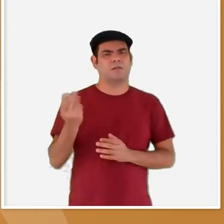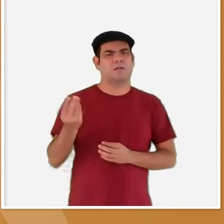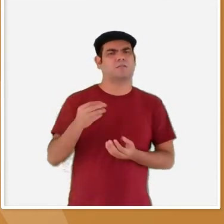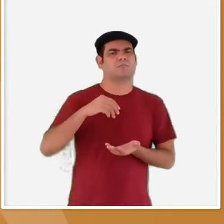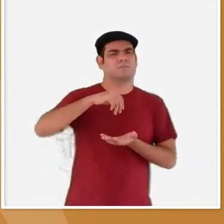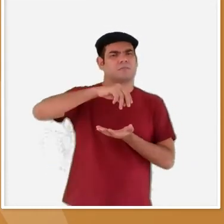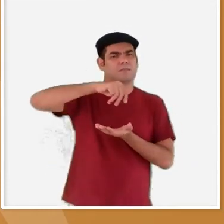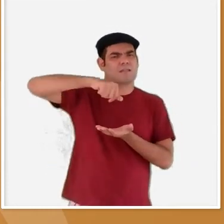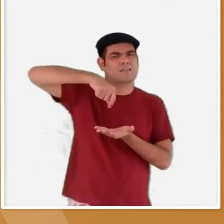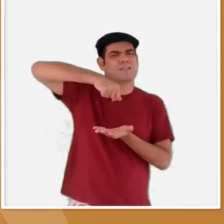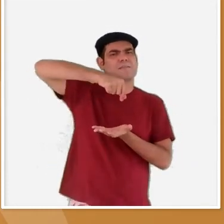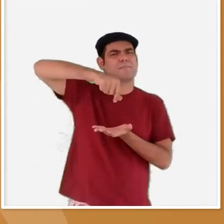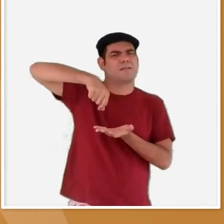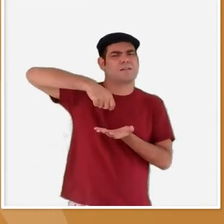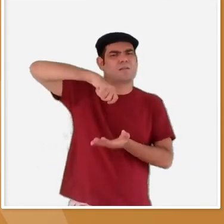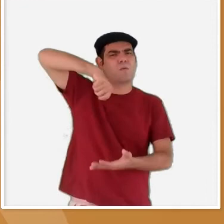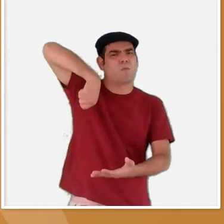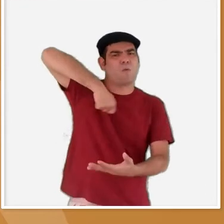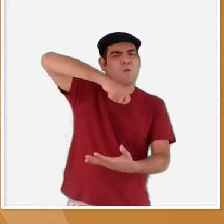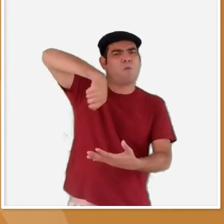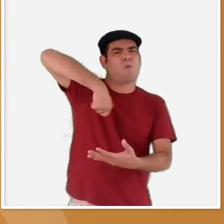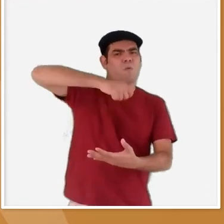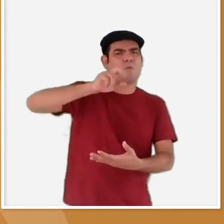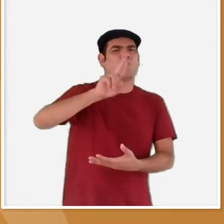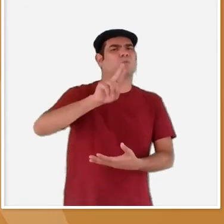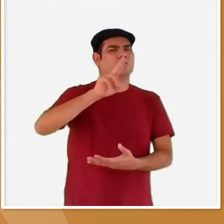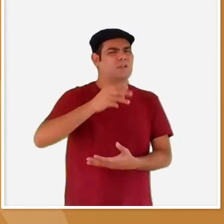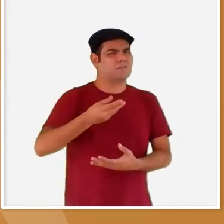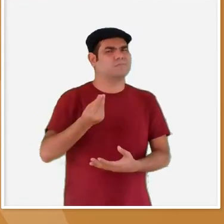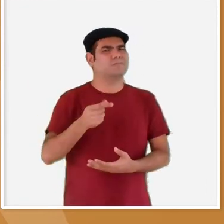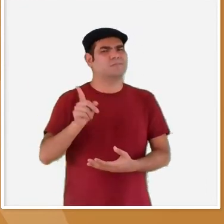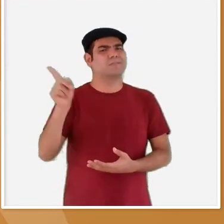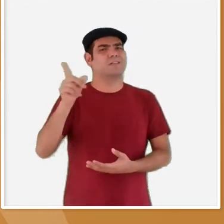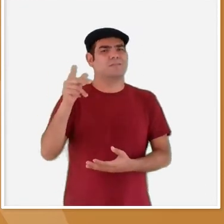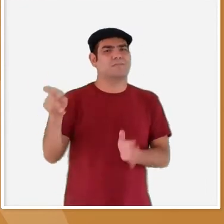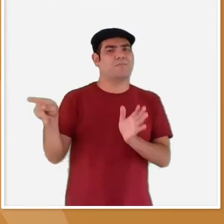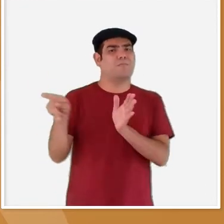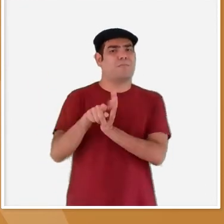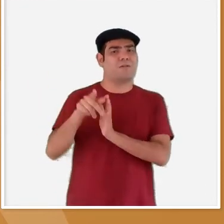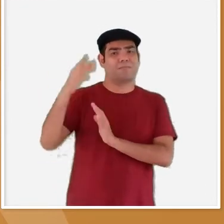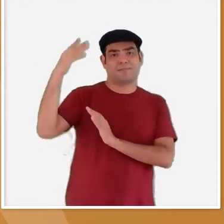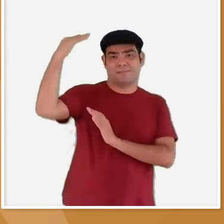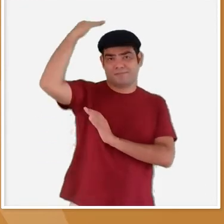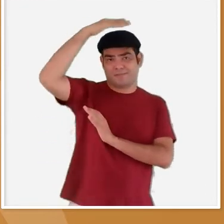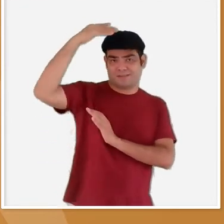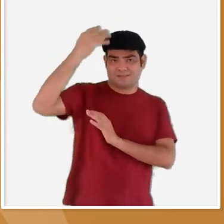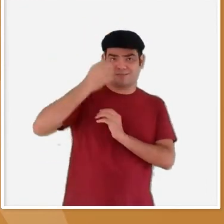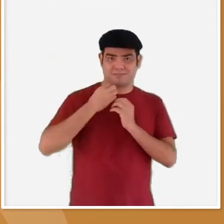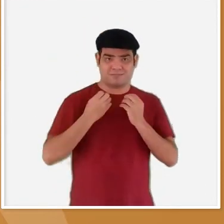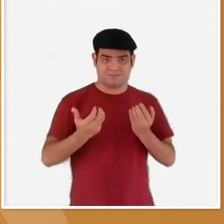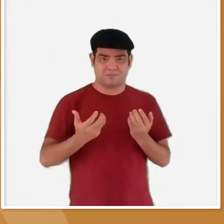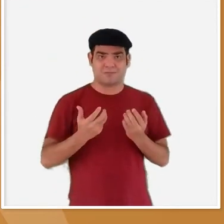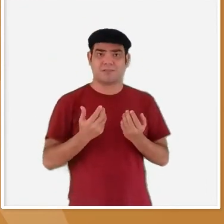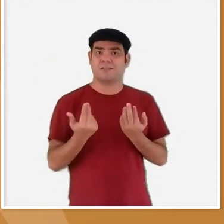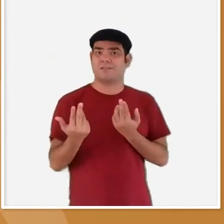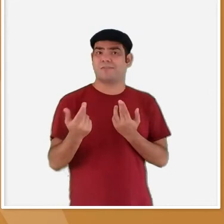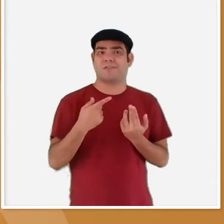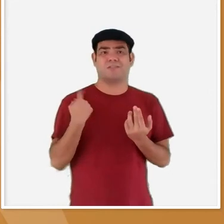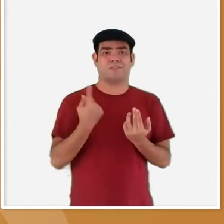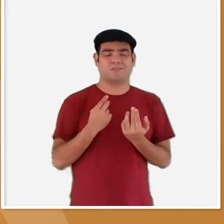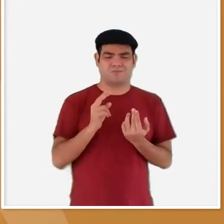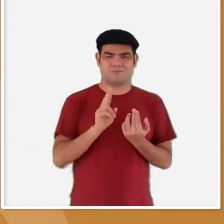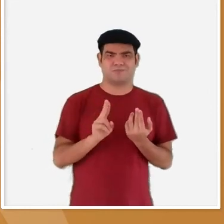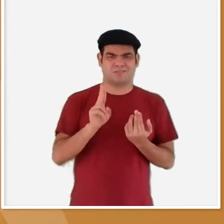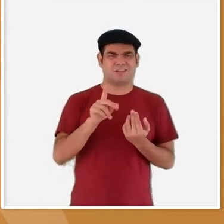também na cultura mexicana, tá bom? É como se nós fôssemos usar, para quem tem costume,